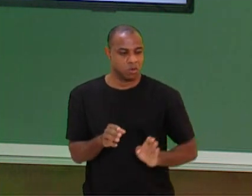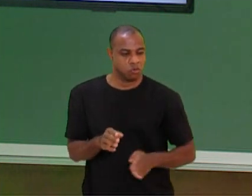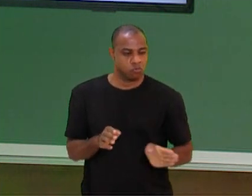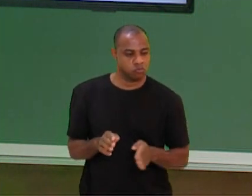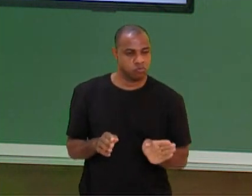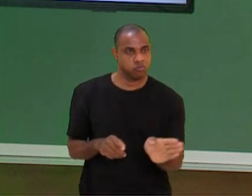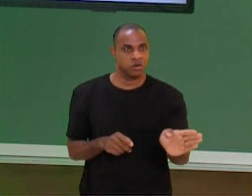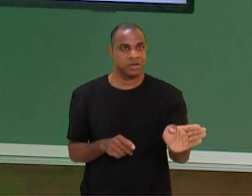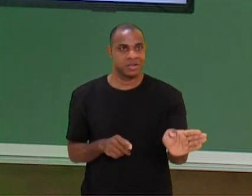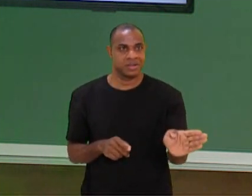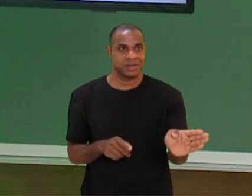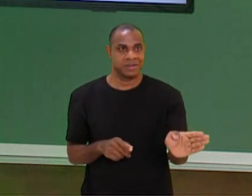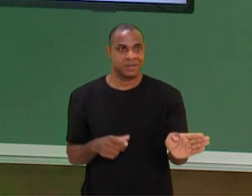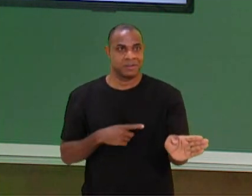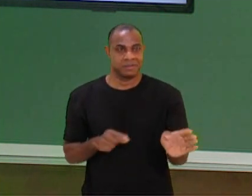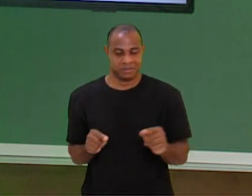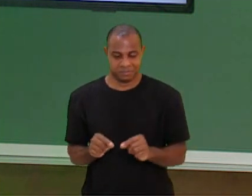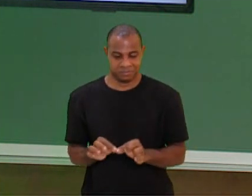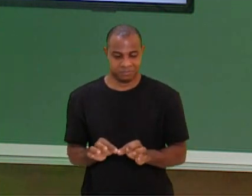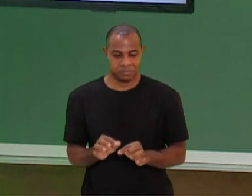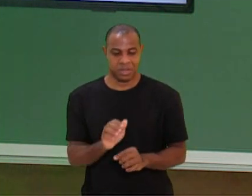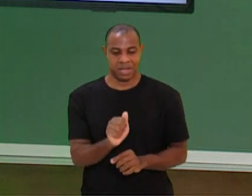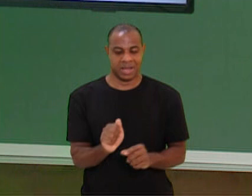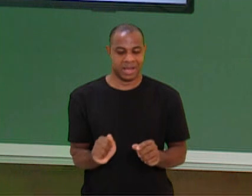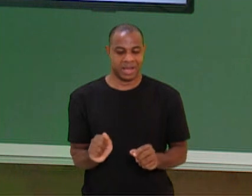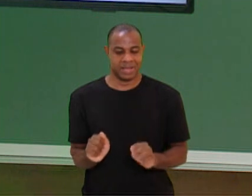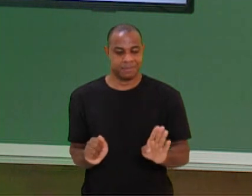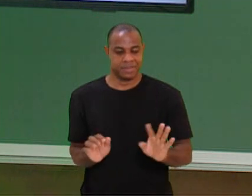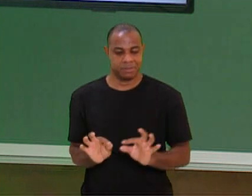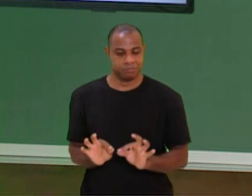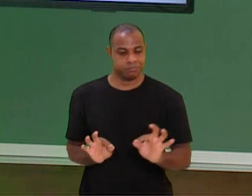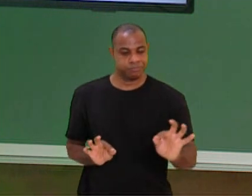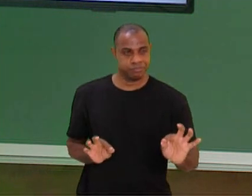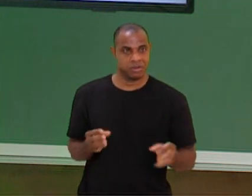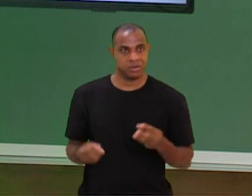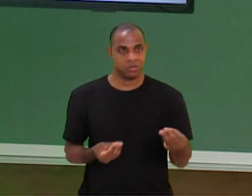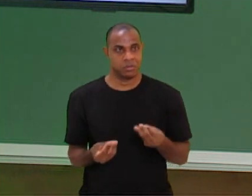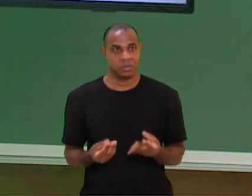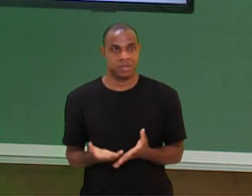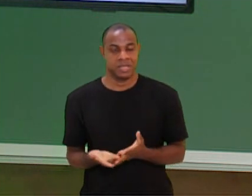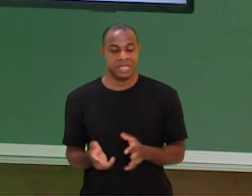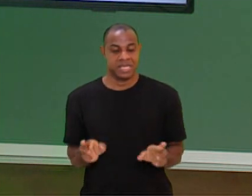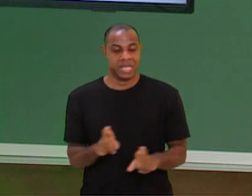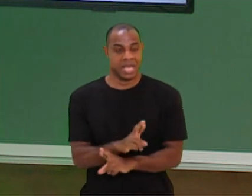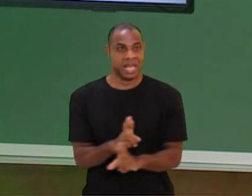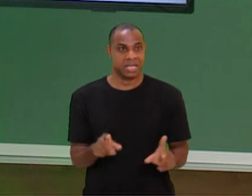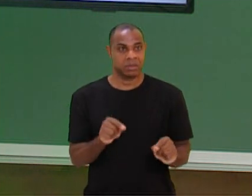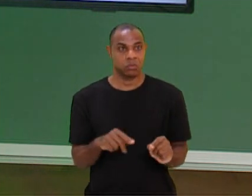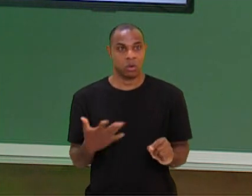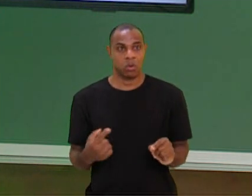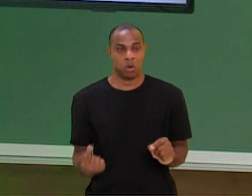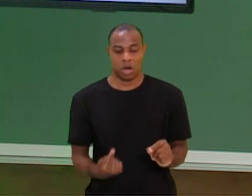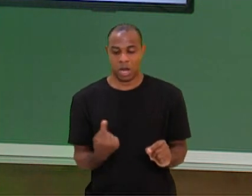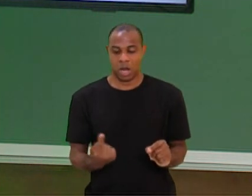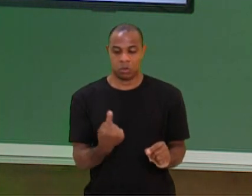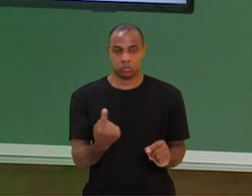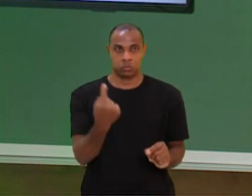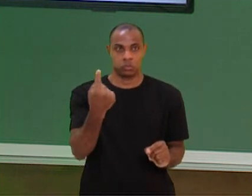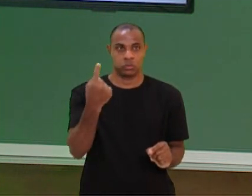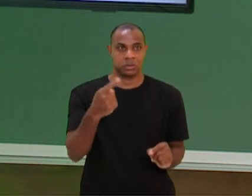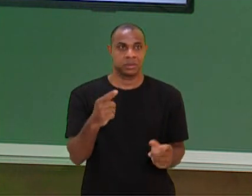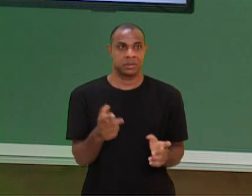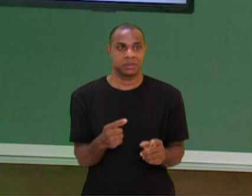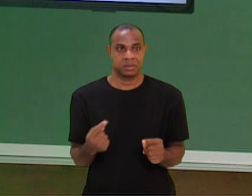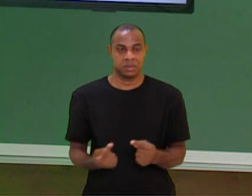entre o ponto A e o ponto B. Ou seja, em relação à superfície, você vai perceber que a altura, no caso a profundidade,